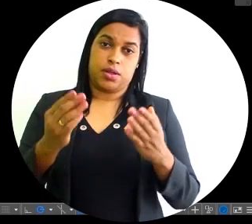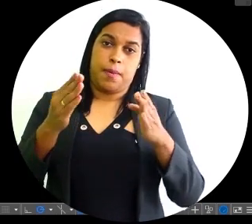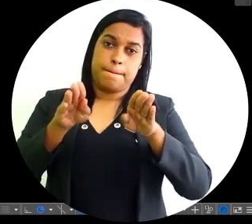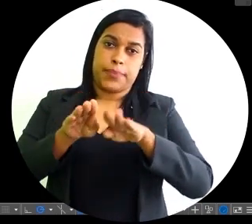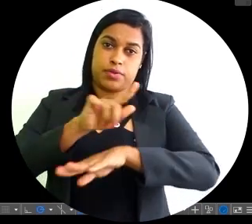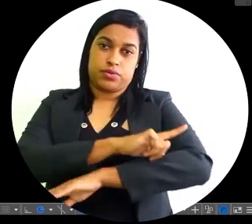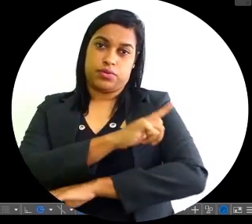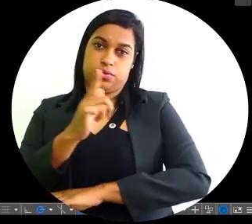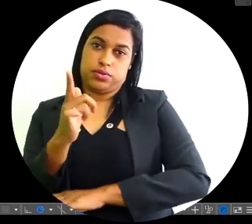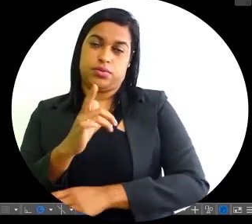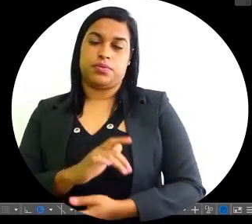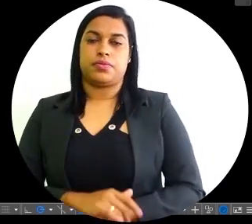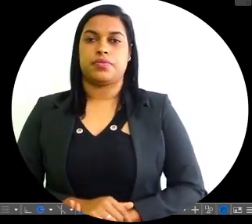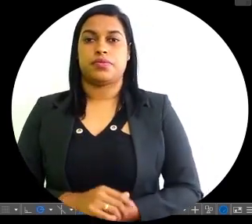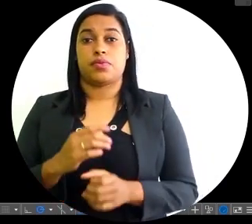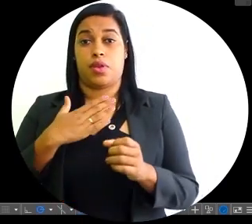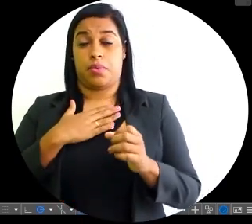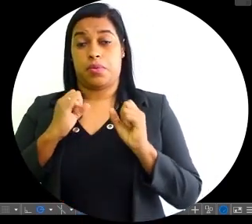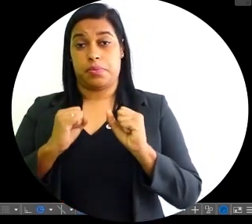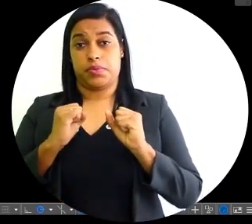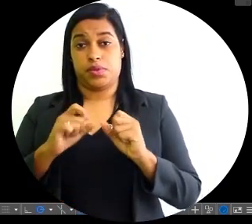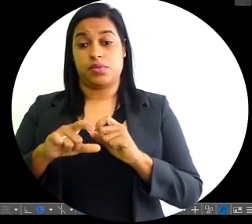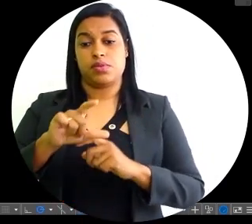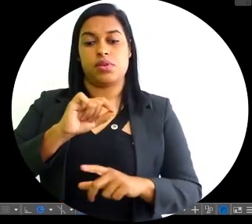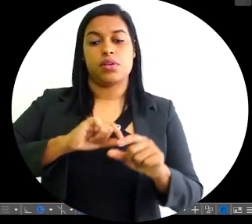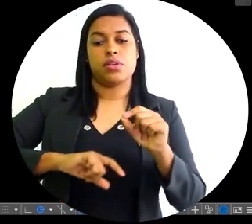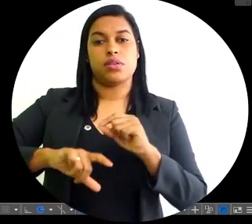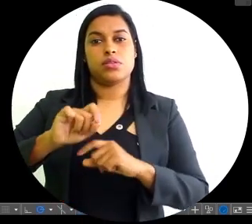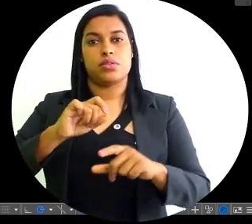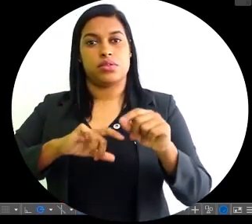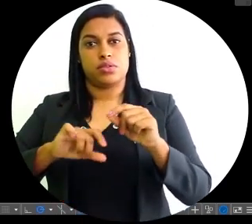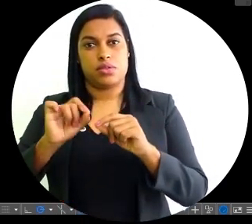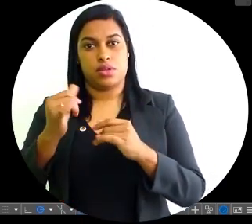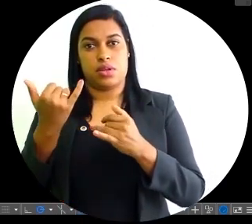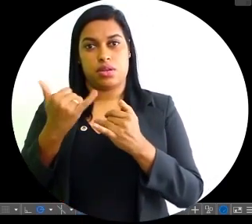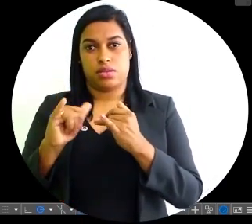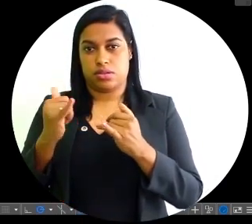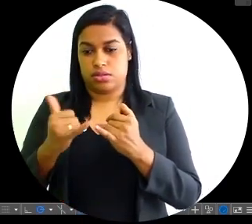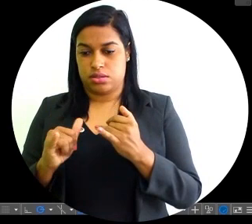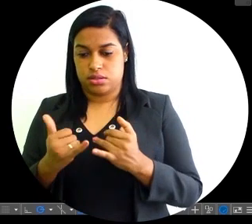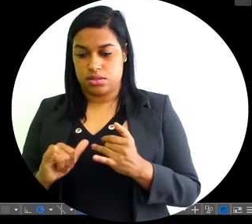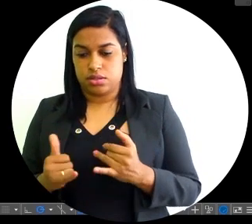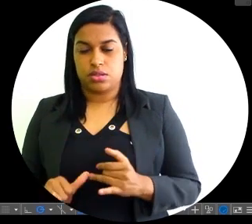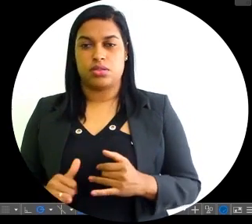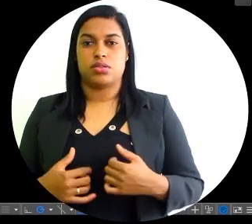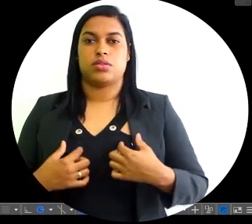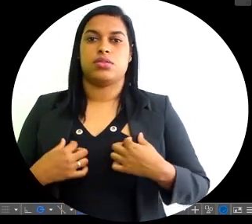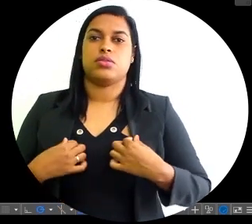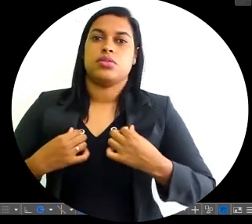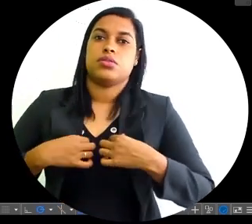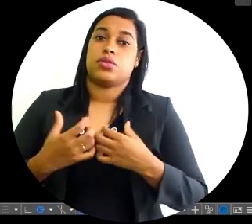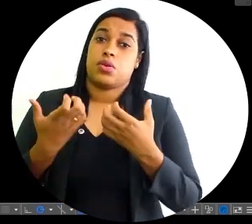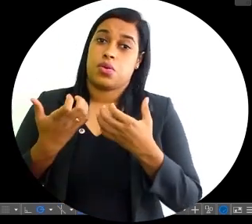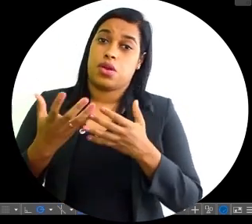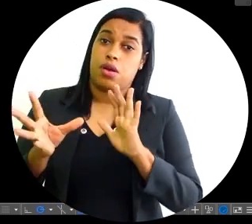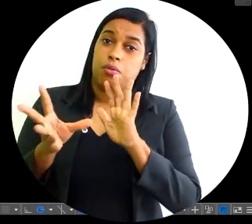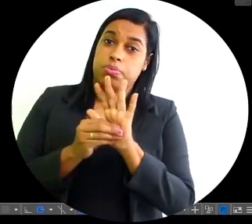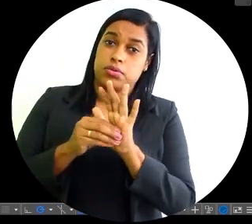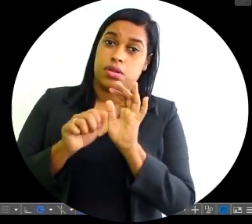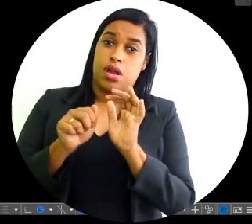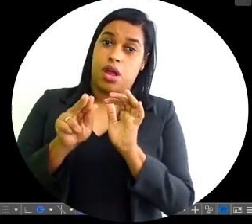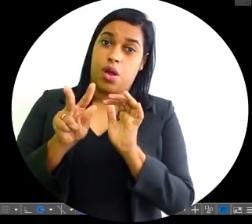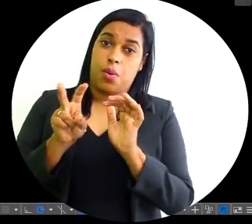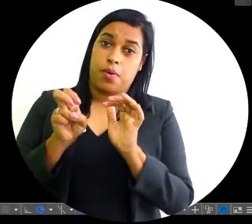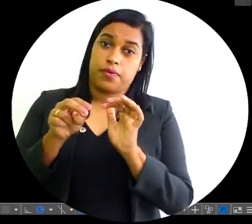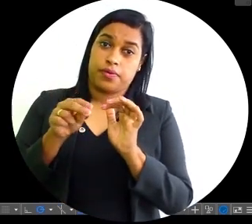janelas. Para eu poder fazer isso, eu vou selecionar as linhas que eu quero colocar dentro do layer alvenaria. Para selecionar,